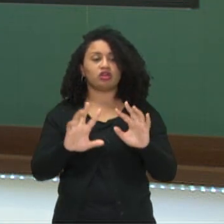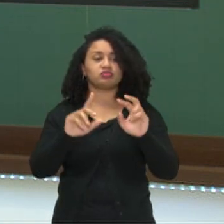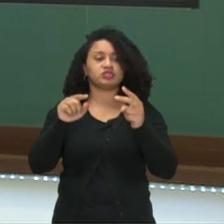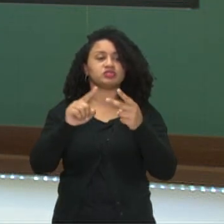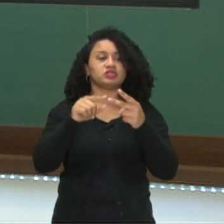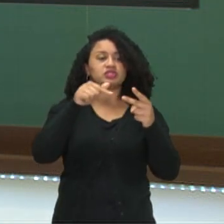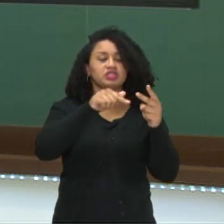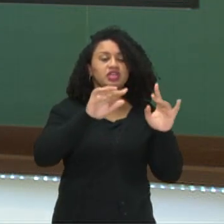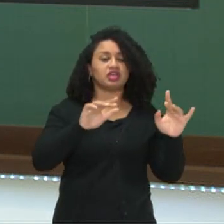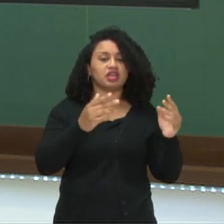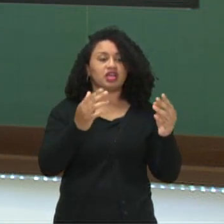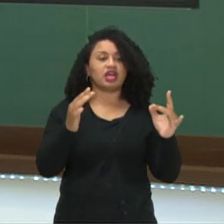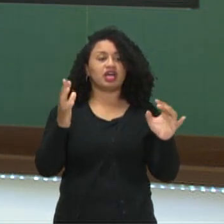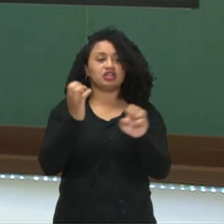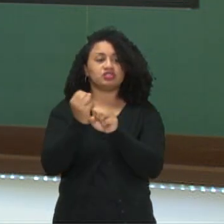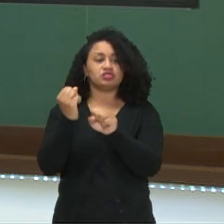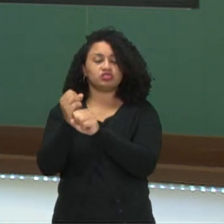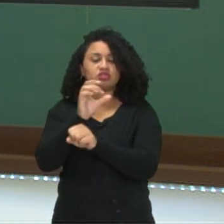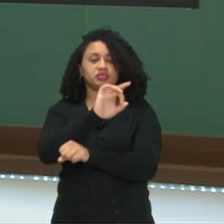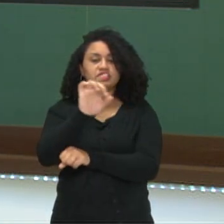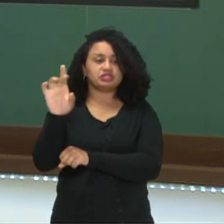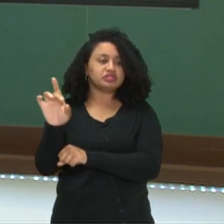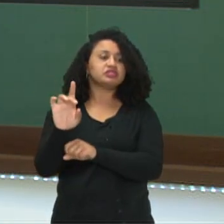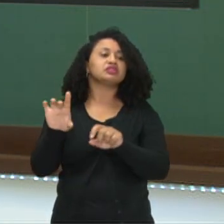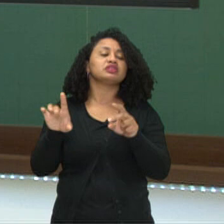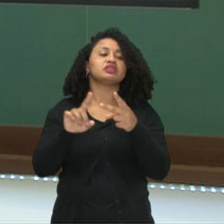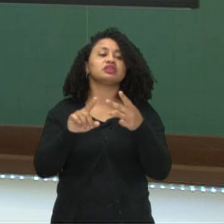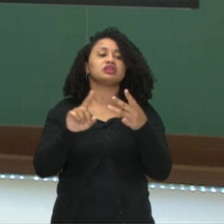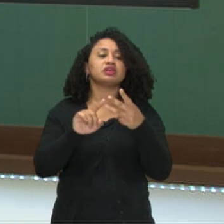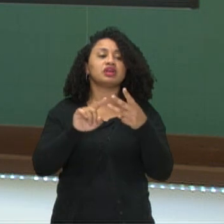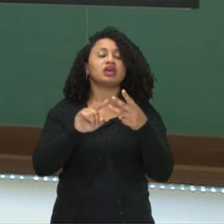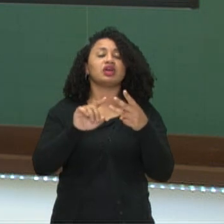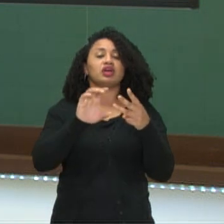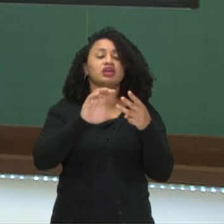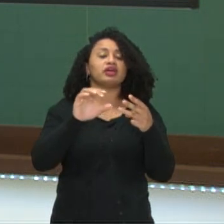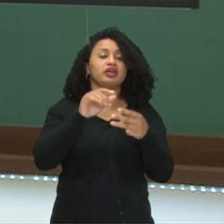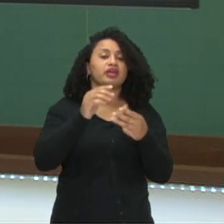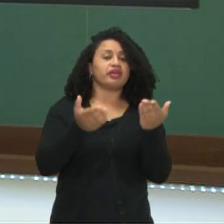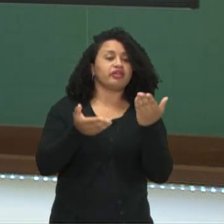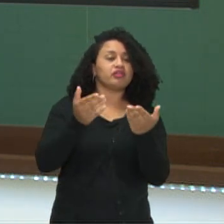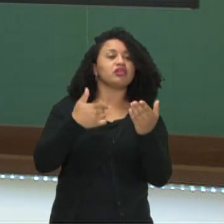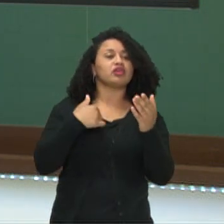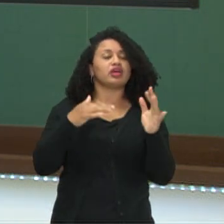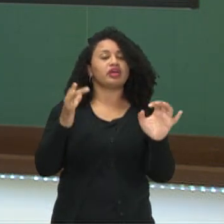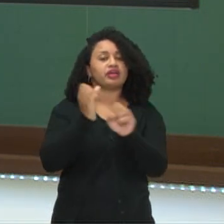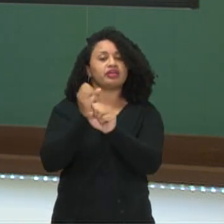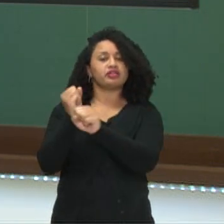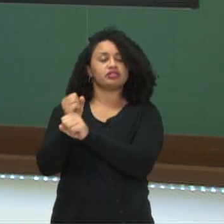elétrica total é a soma das cargas de cada capacitor individualmente e que a capacitância equivalente é a soma